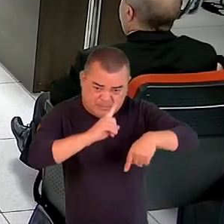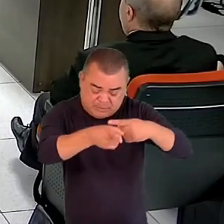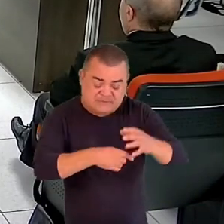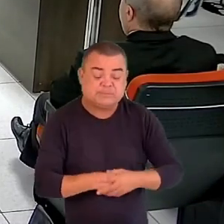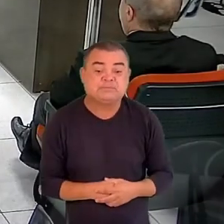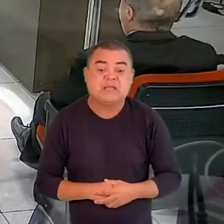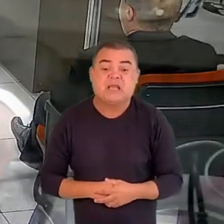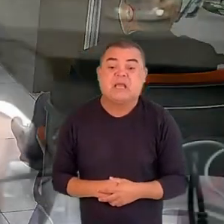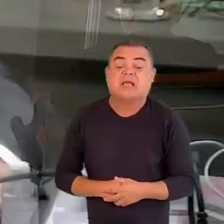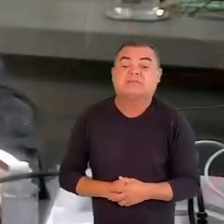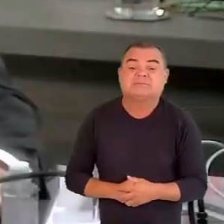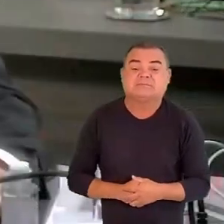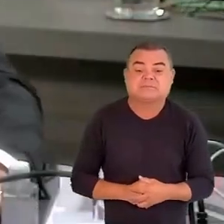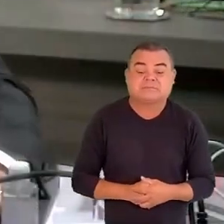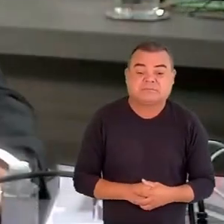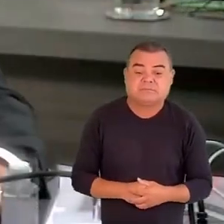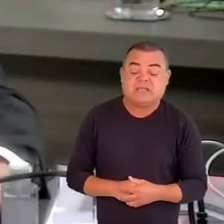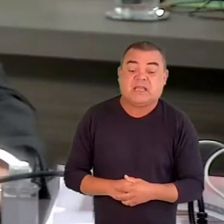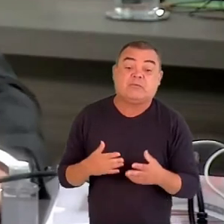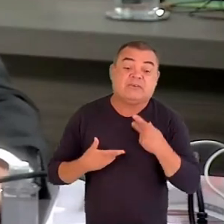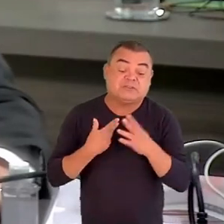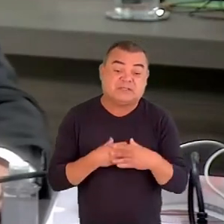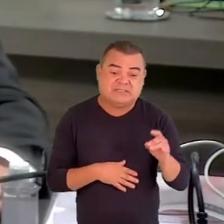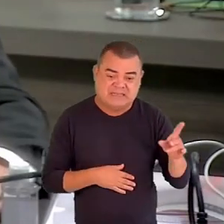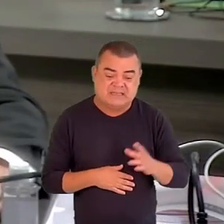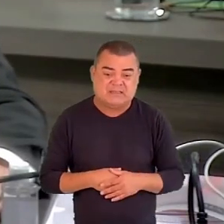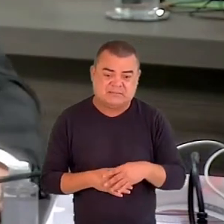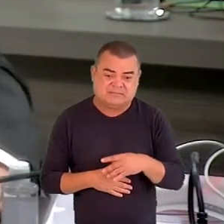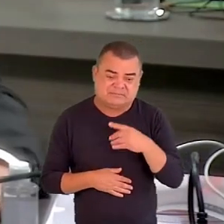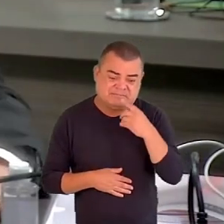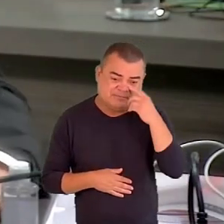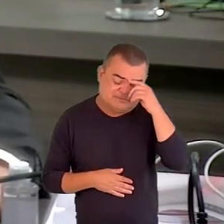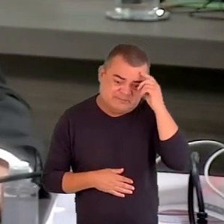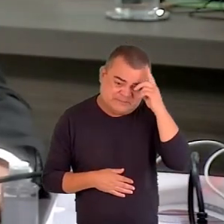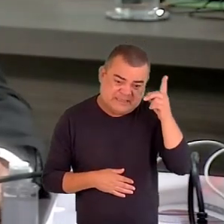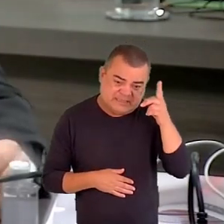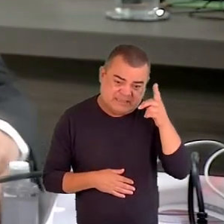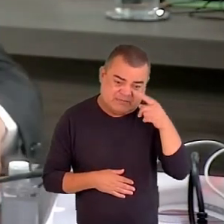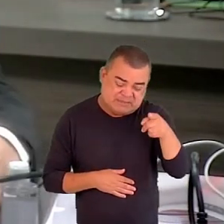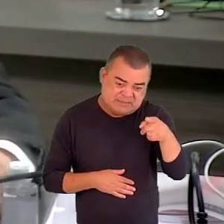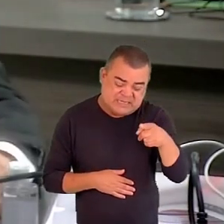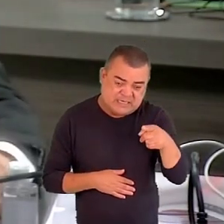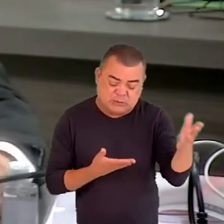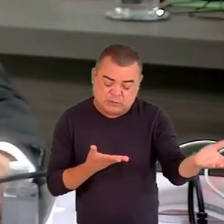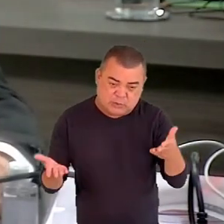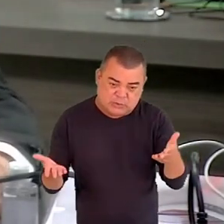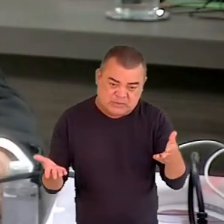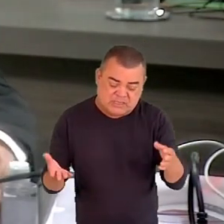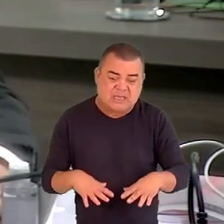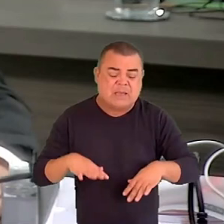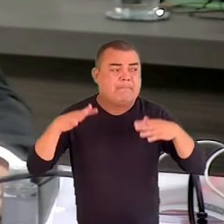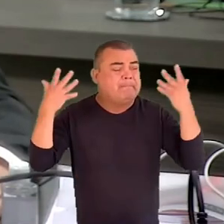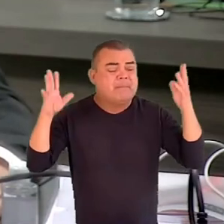só à ideia que Vossa Excelência trouxe aqui agora, a brilhante iniciativa.